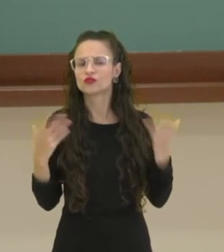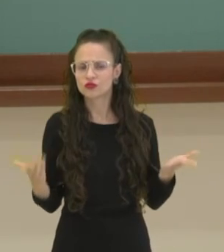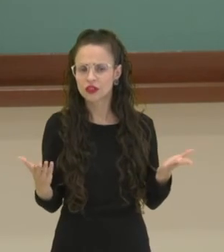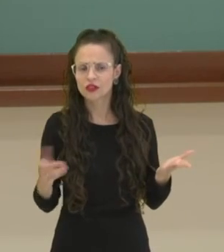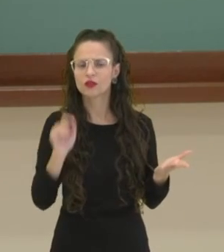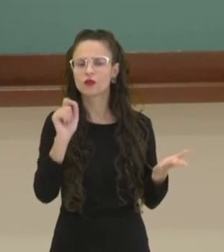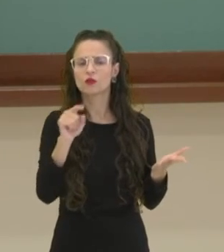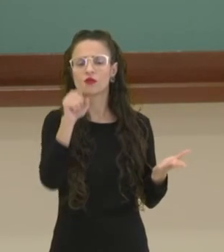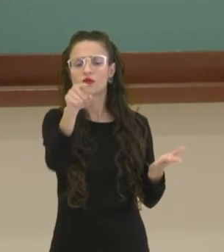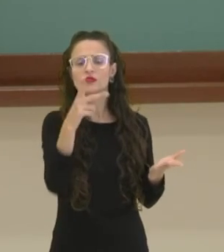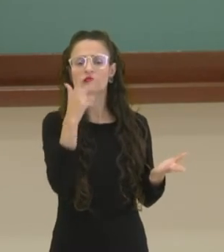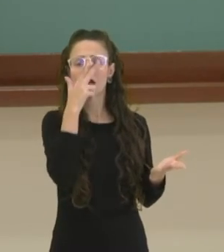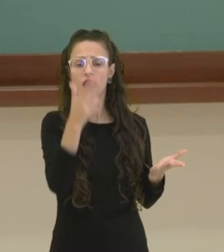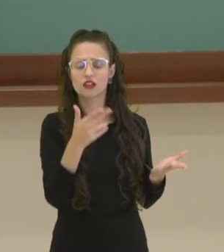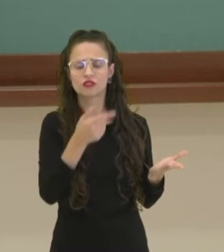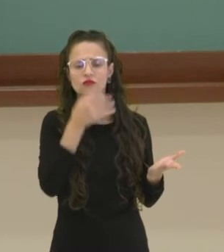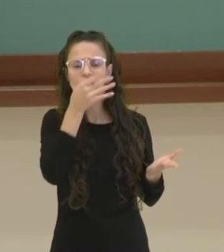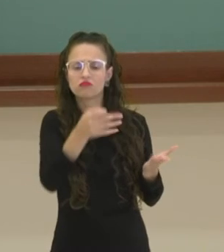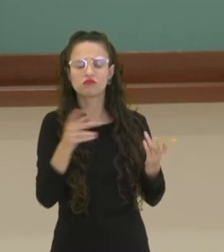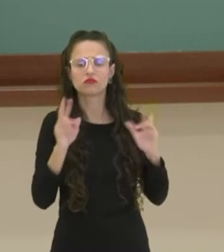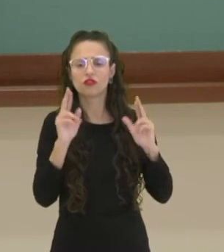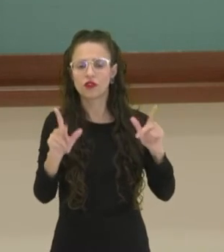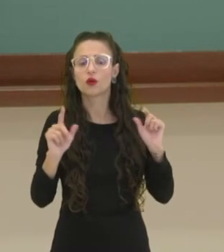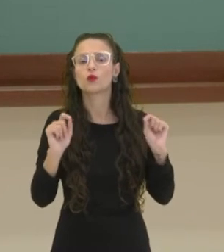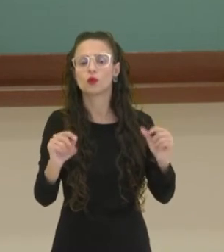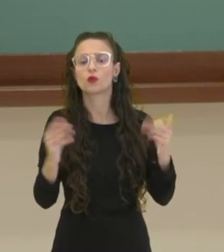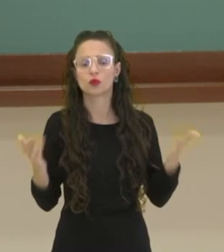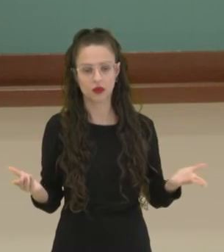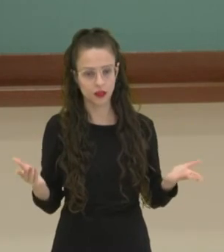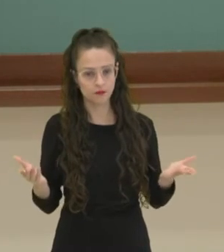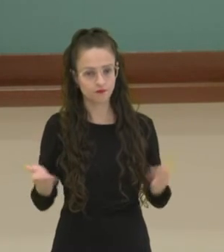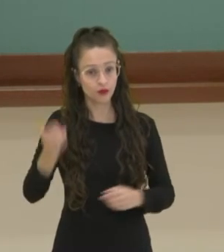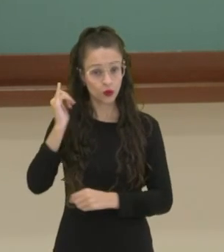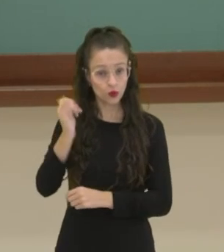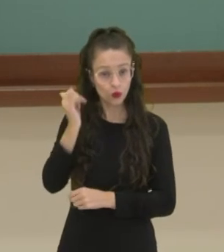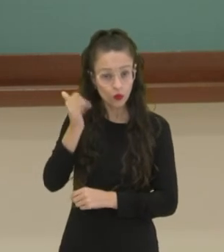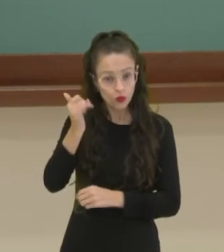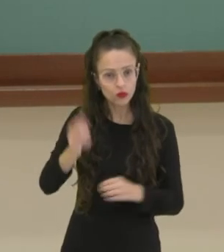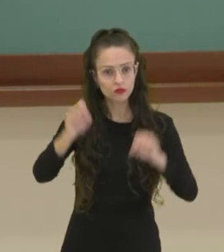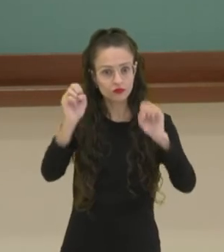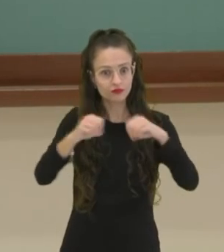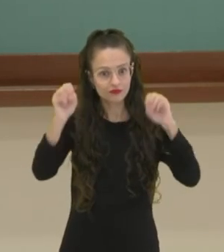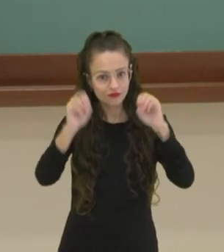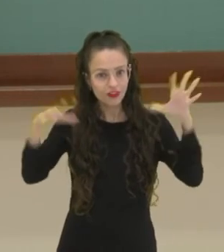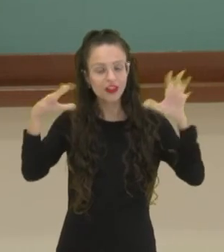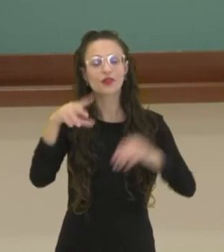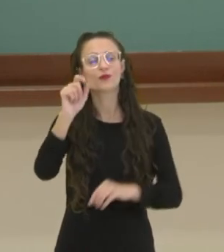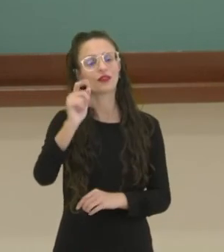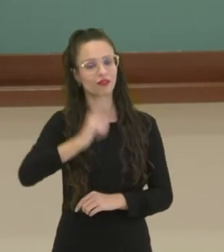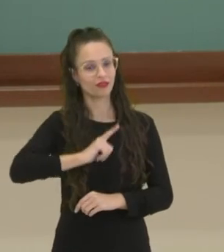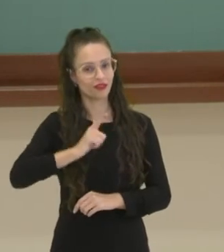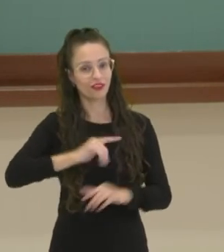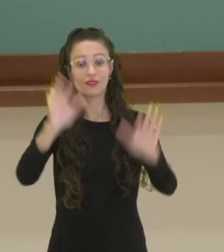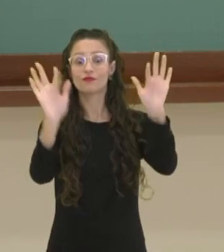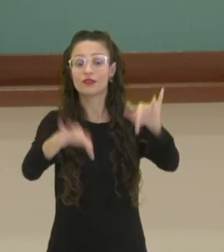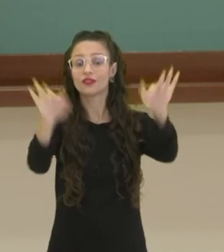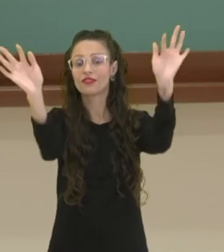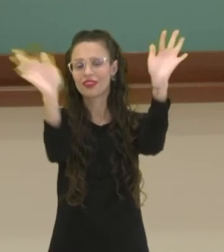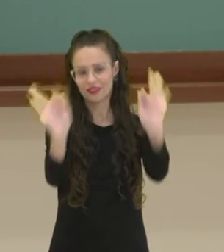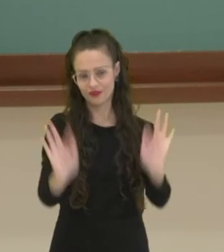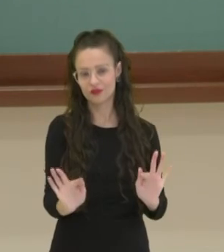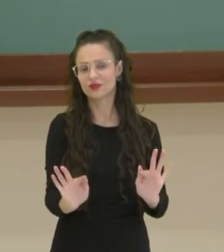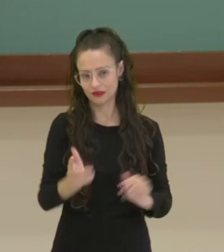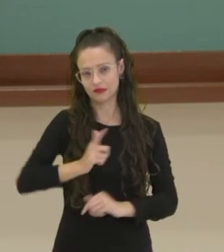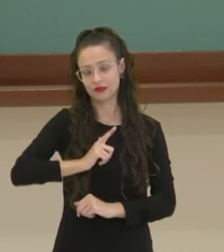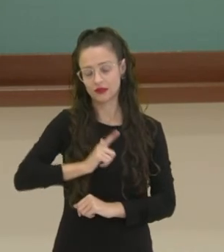O que você acha que é diferente? No conto de fadas, nós teríamos o famoso final feliz.